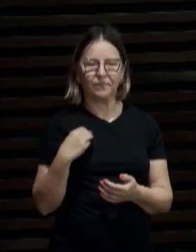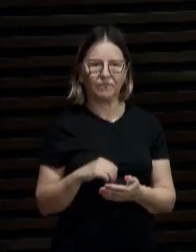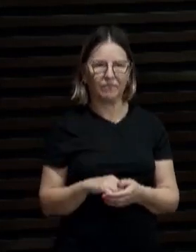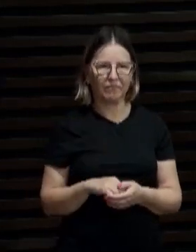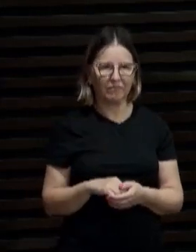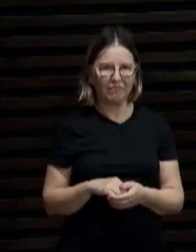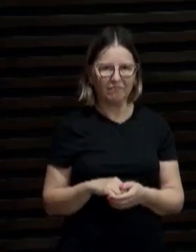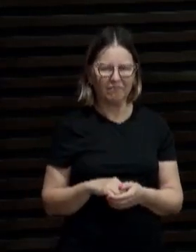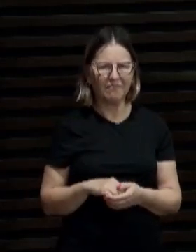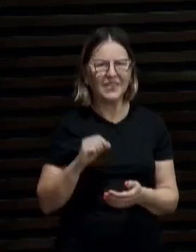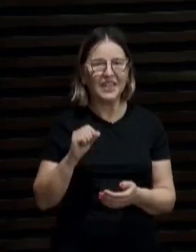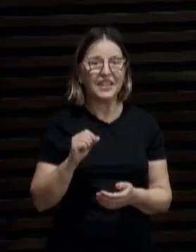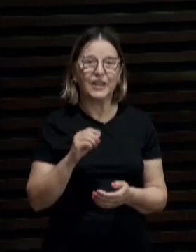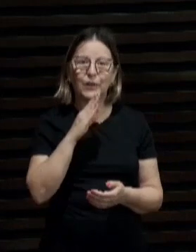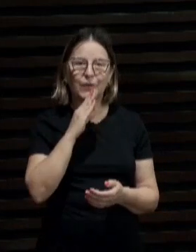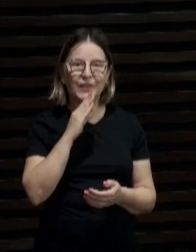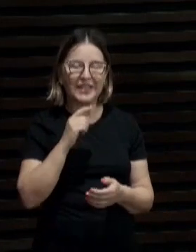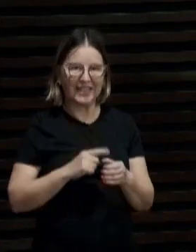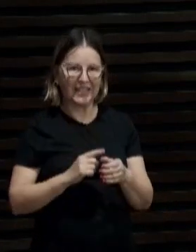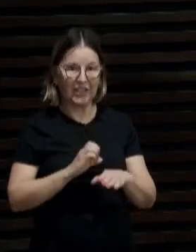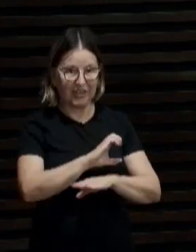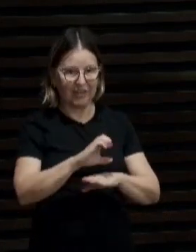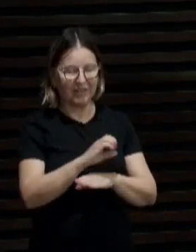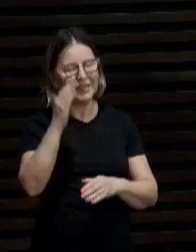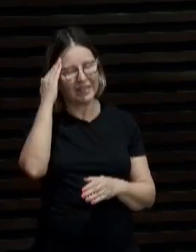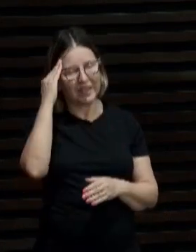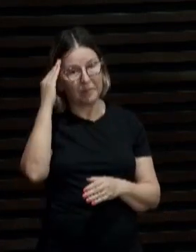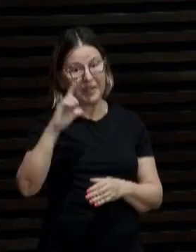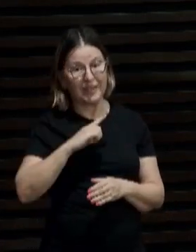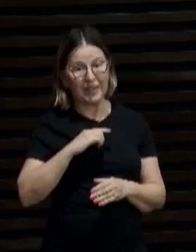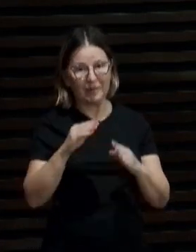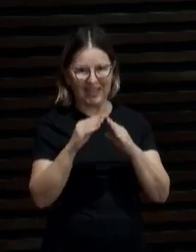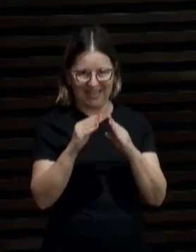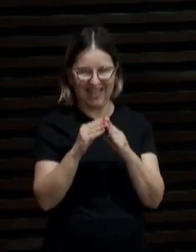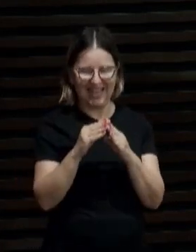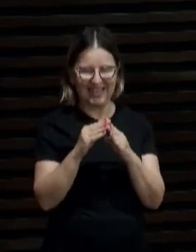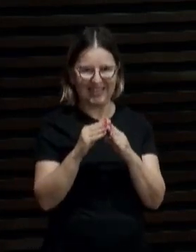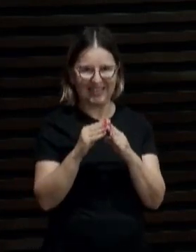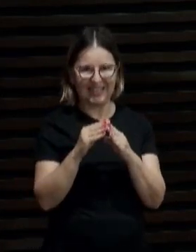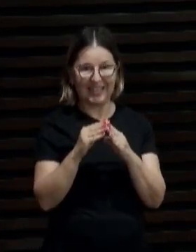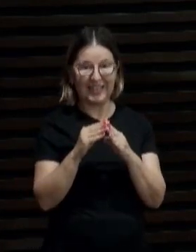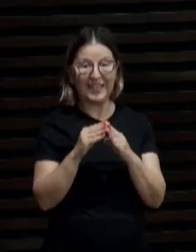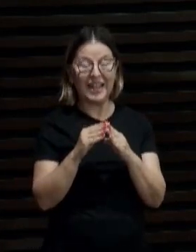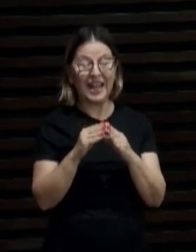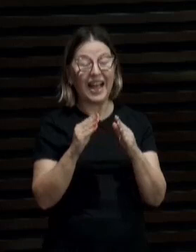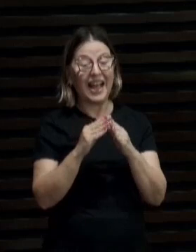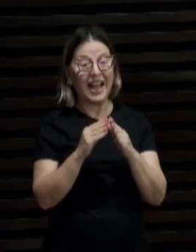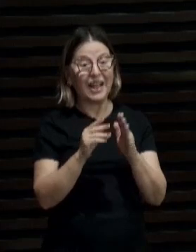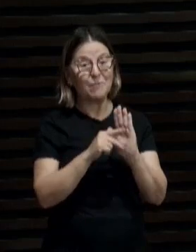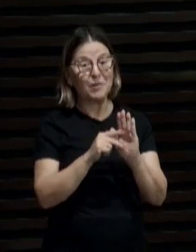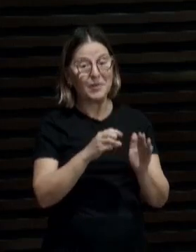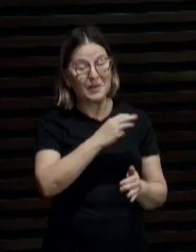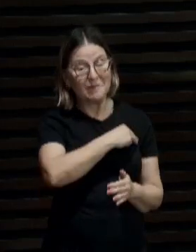de conhecer Éfeso, sabe que lá existe uma casa, que é a casa em que Maria residia. No final das contas, ela